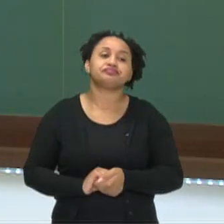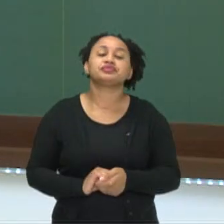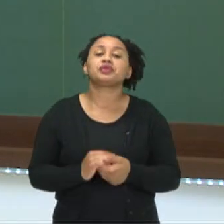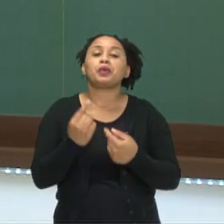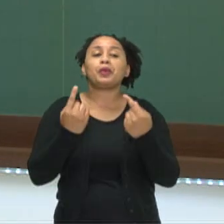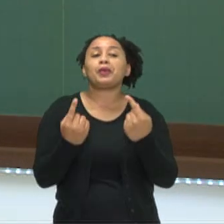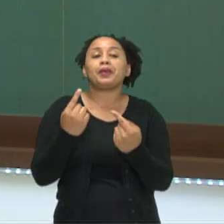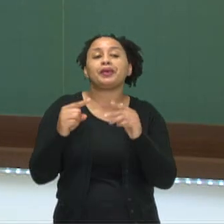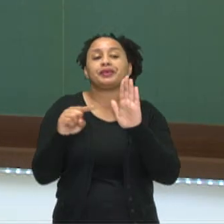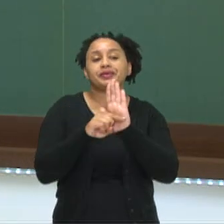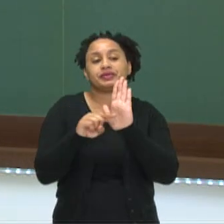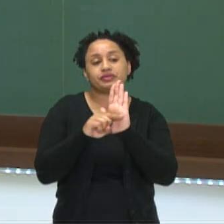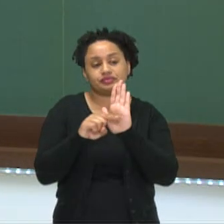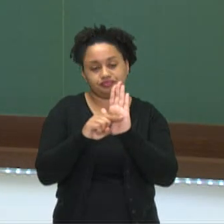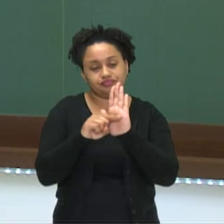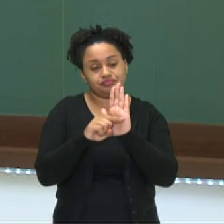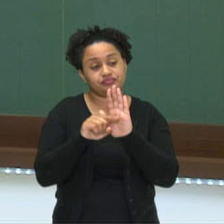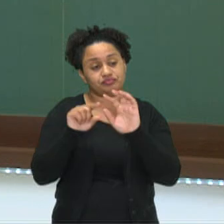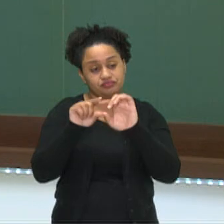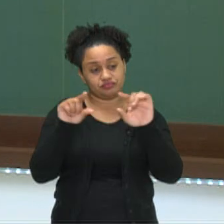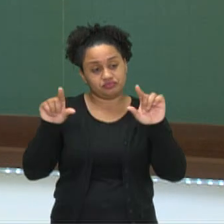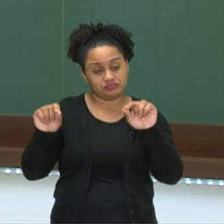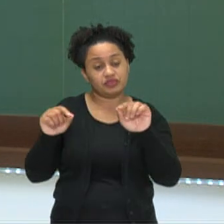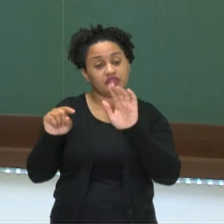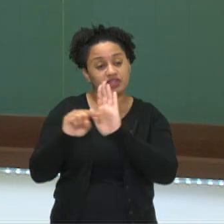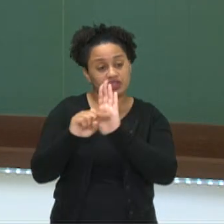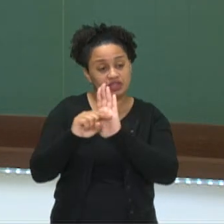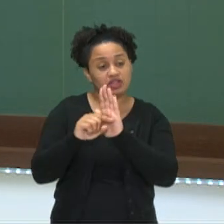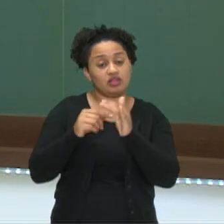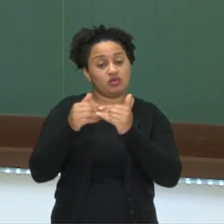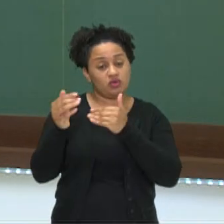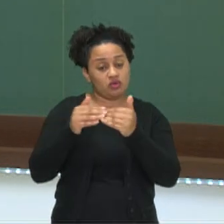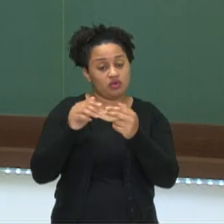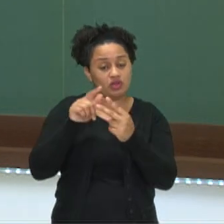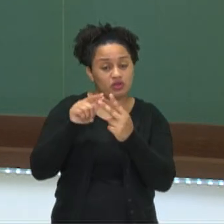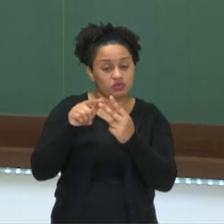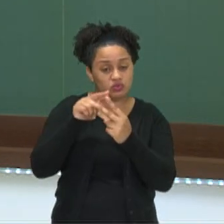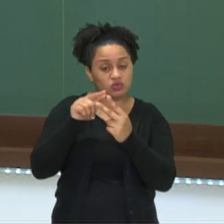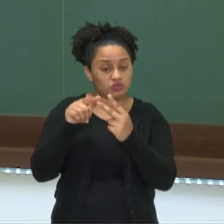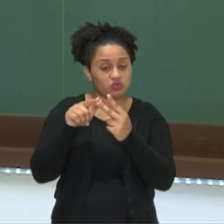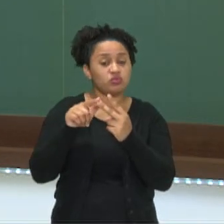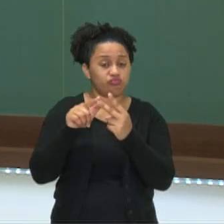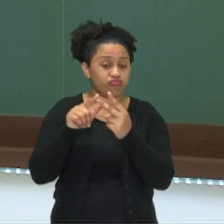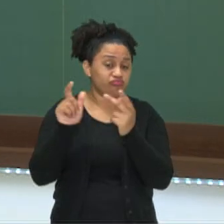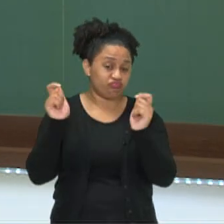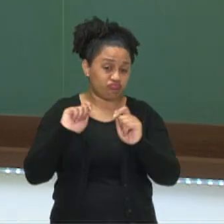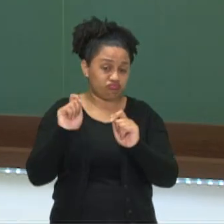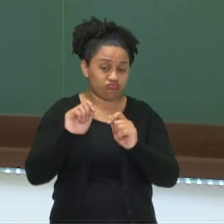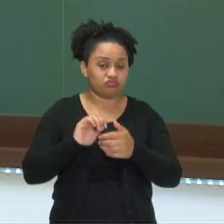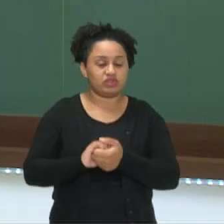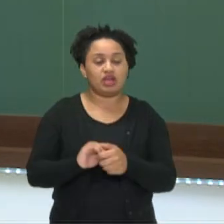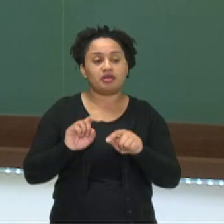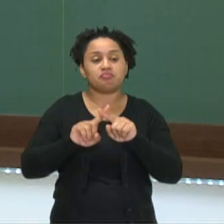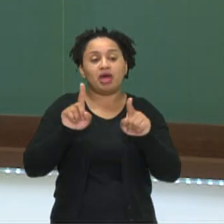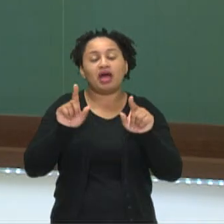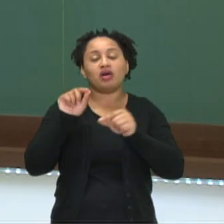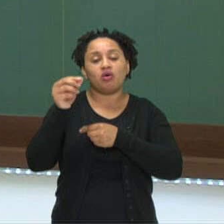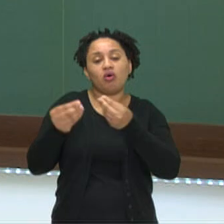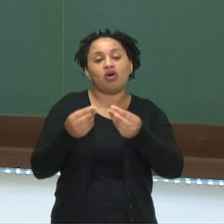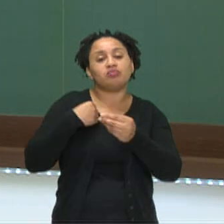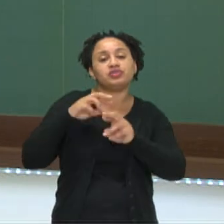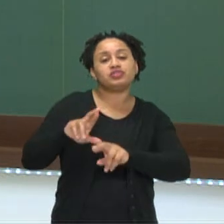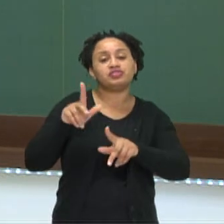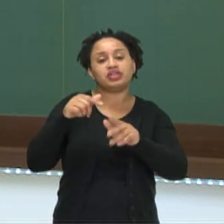ter que ser negativo? Bom, aqui deu negativo, então qualquer um desses dois números basta. Mas, para que a diferença seja